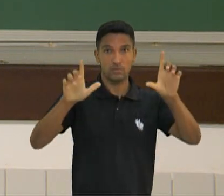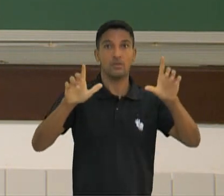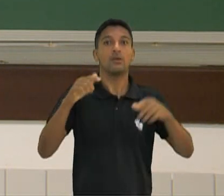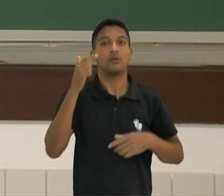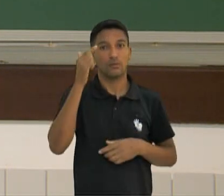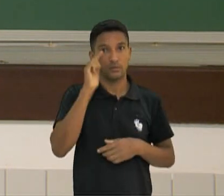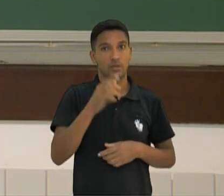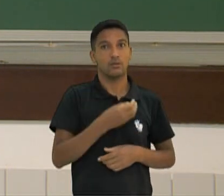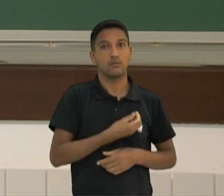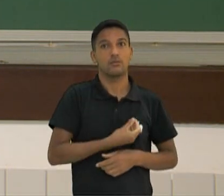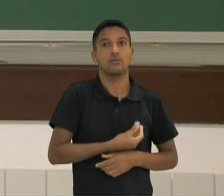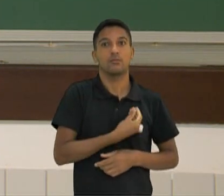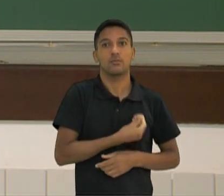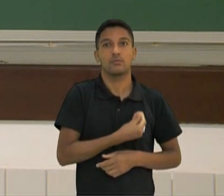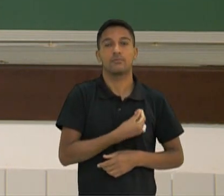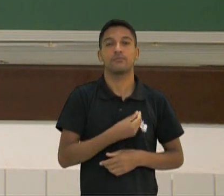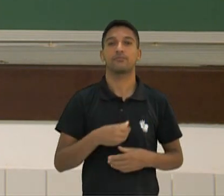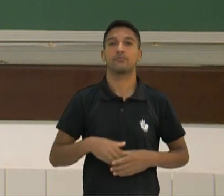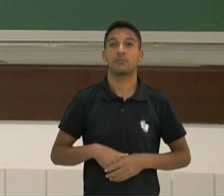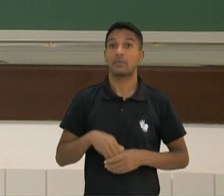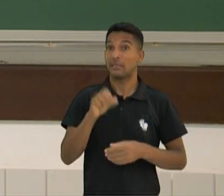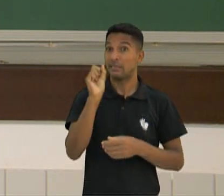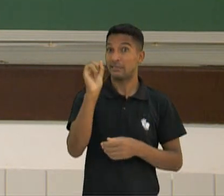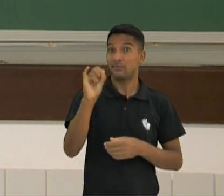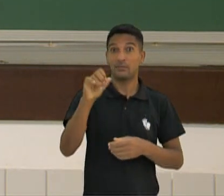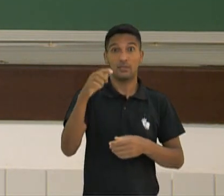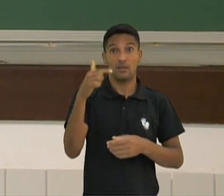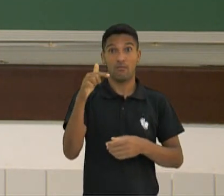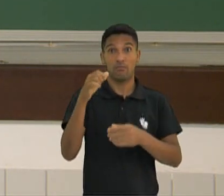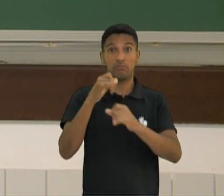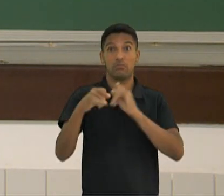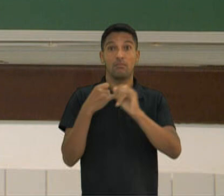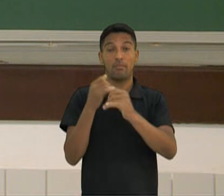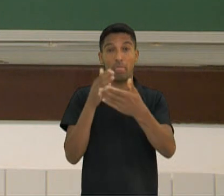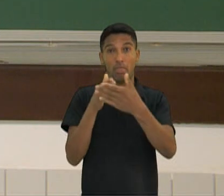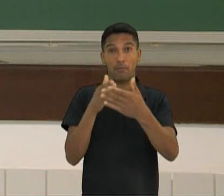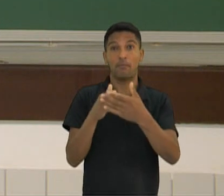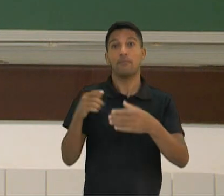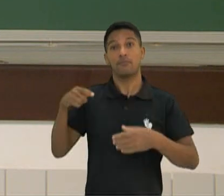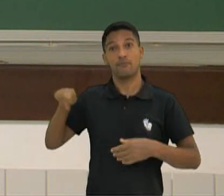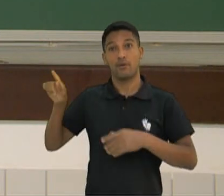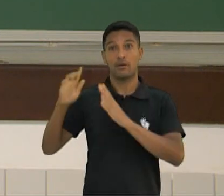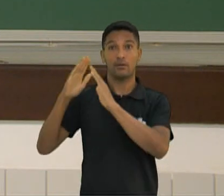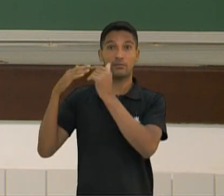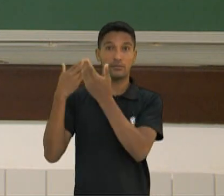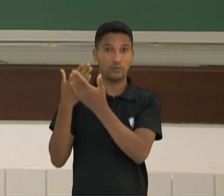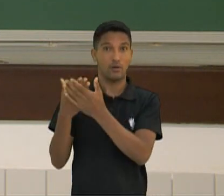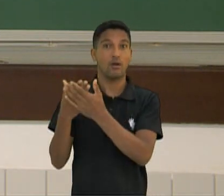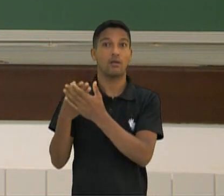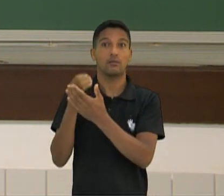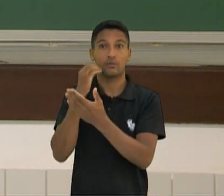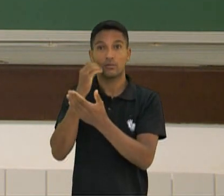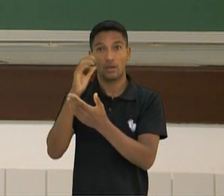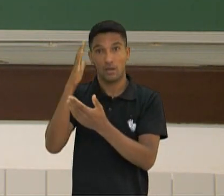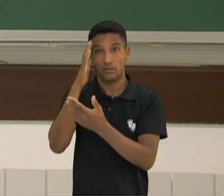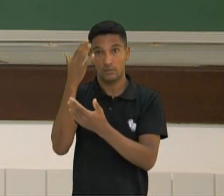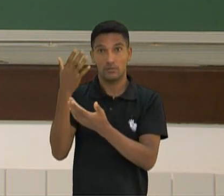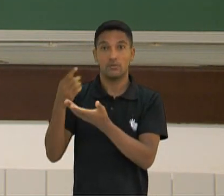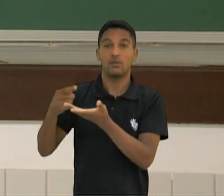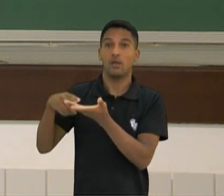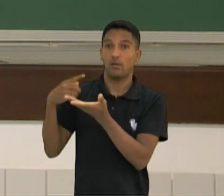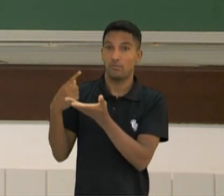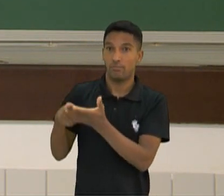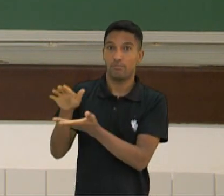ao nosso cotidiano, entre em contato com sua escola para tentar resolver da melhor forma possível e também não esqueçam de estabelecer um